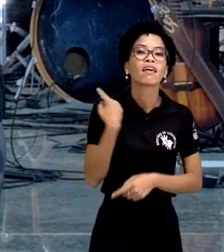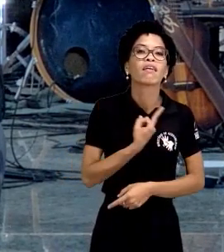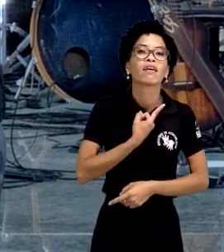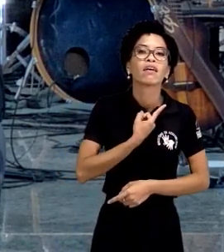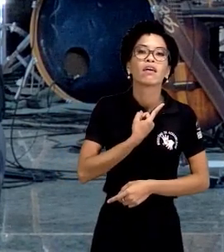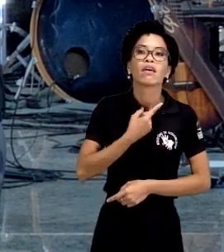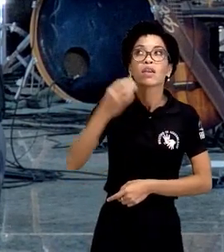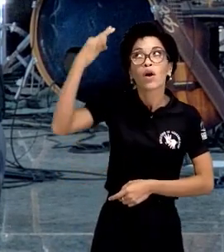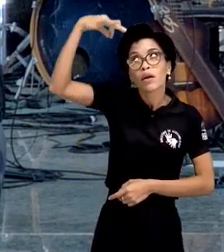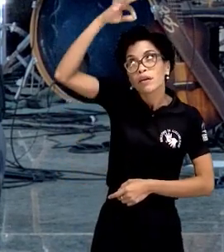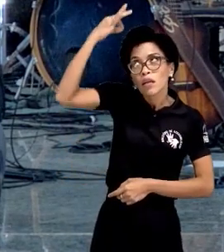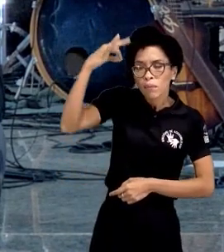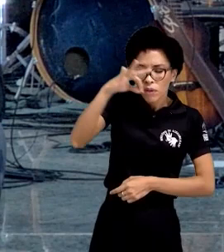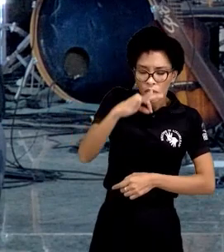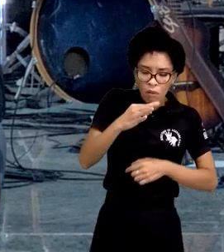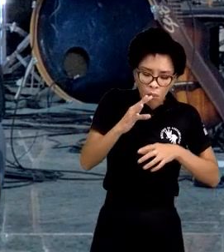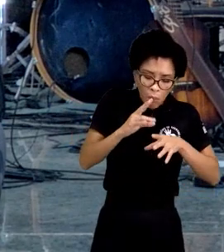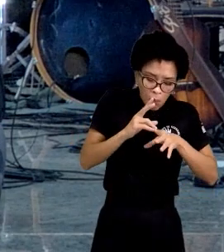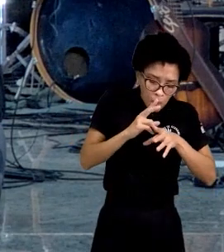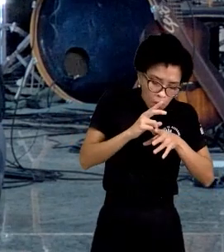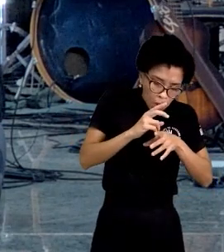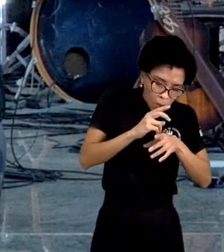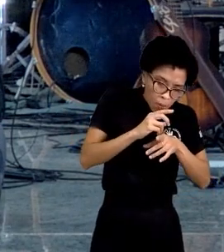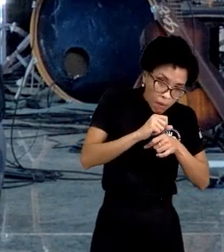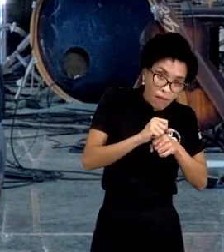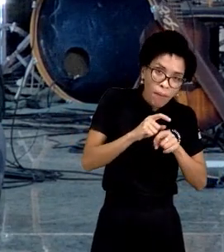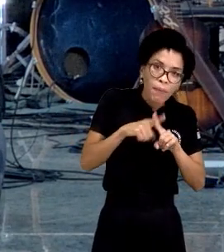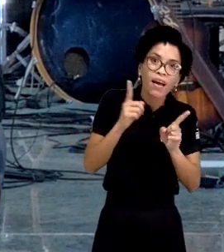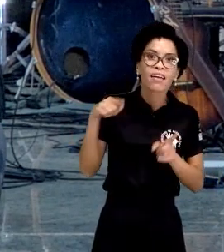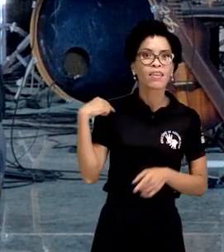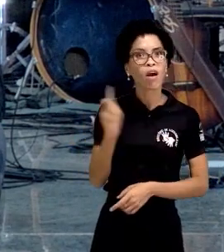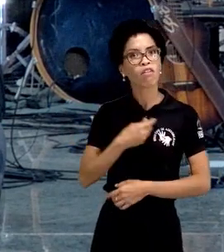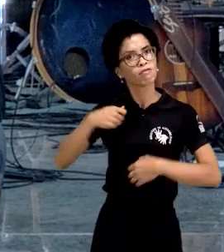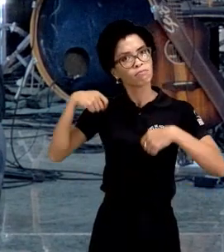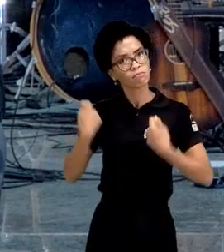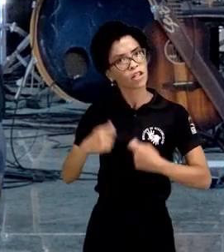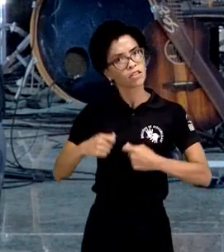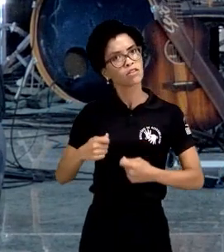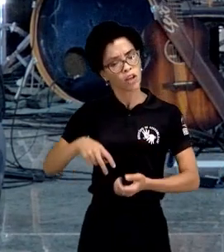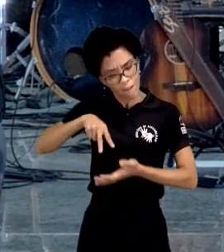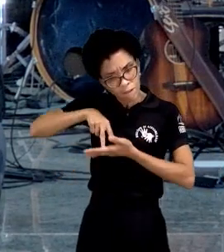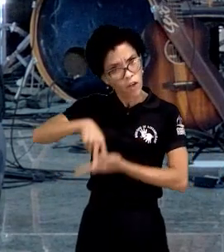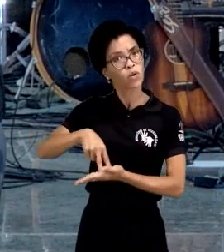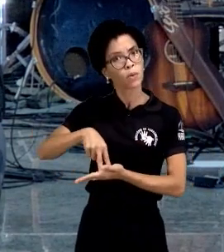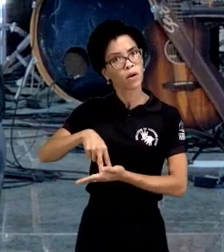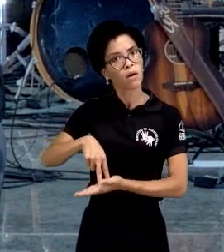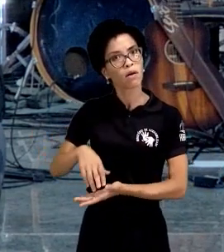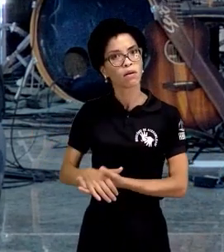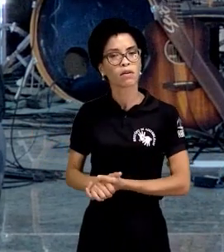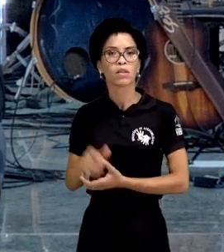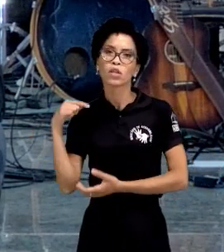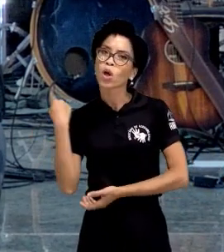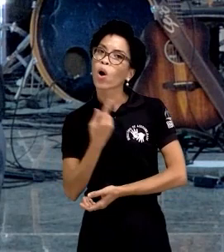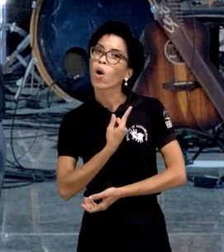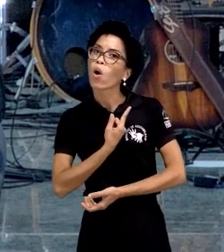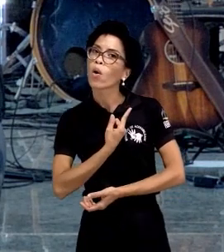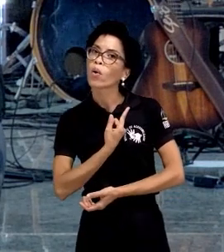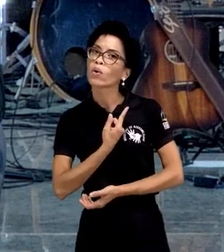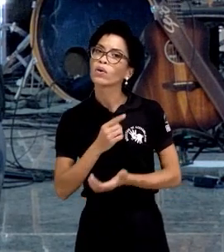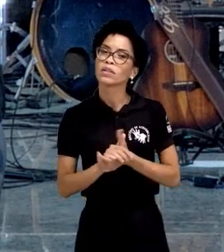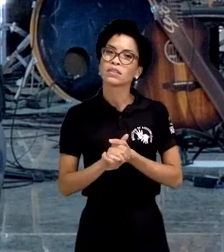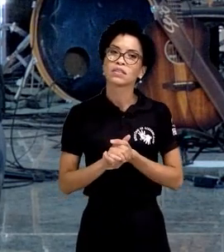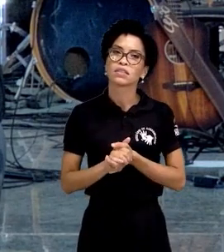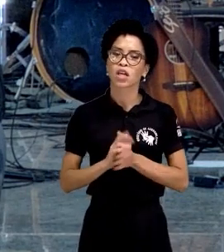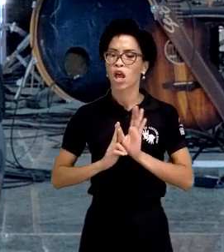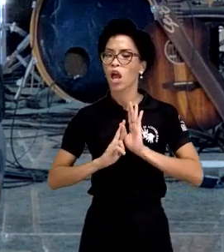Precisamos tomar posição. Nós somos os representantes do reino de Deus nessa terra. Nós somos